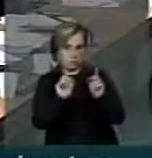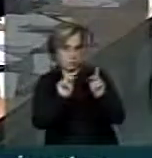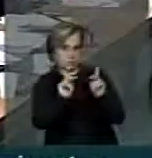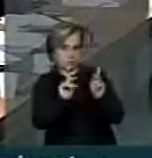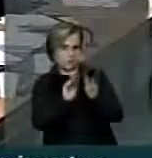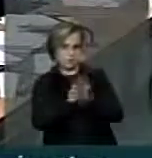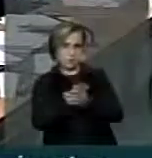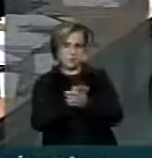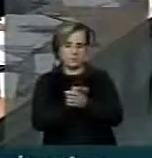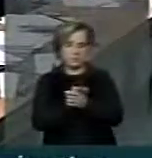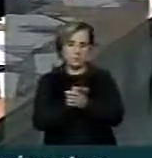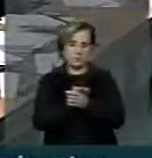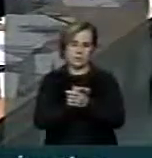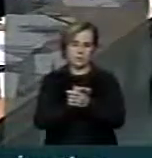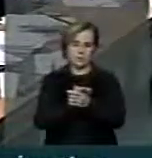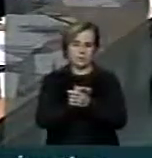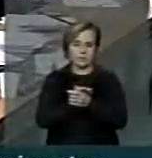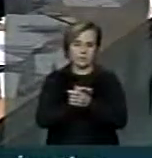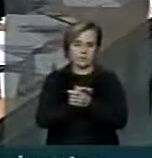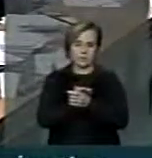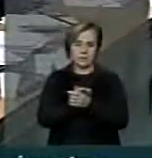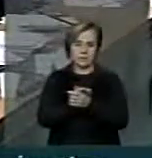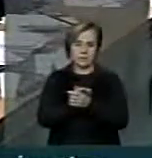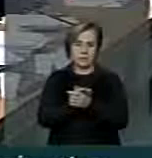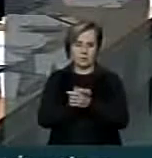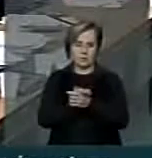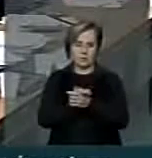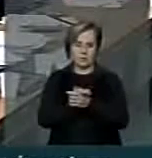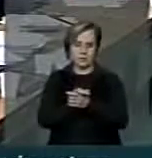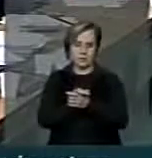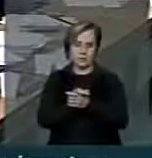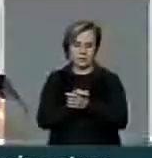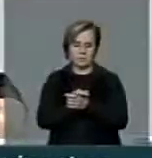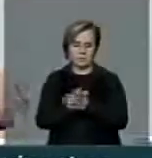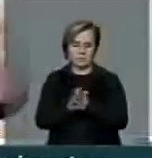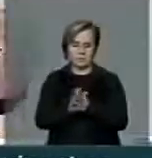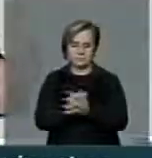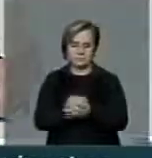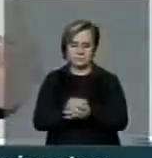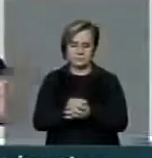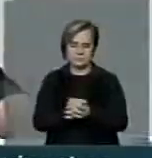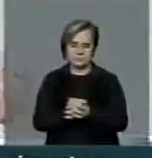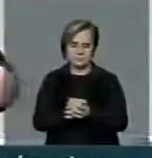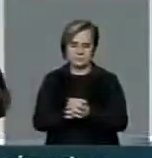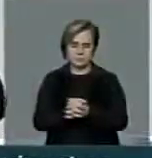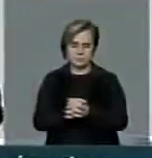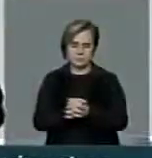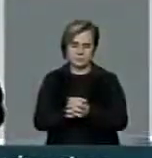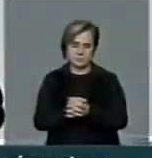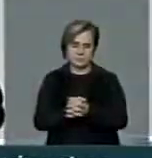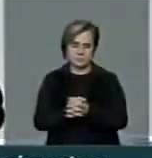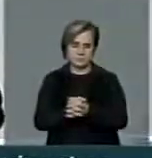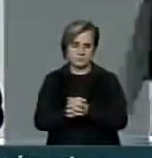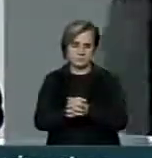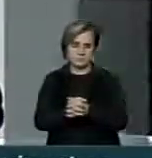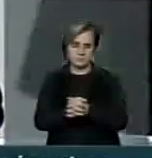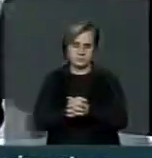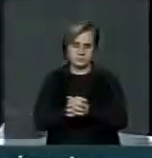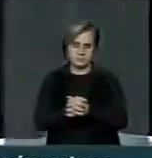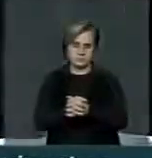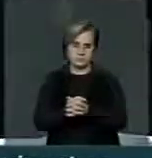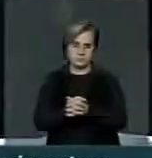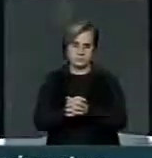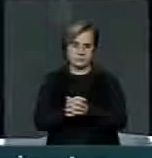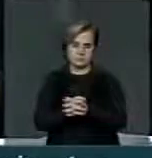o nome disso sim. Presidente, o caminhamento não garantia a palavra da ministra. Deputado. A iniciativa de regularização ambiental do senhor, qual será? Ninguém está se ofendendo